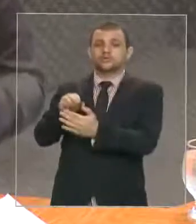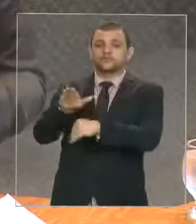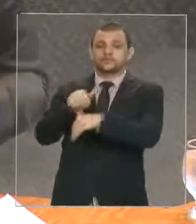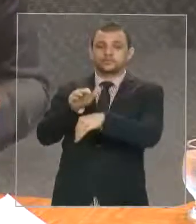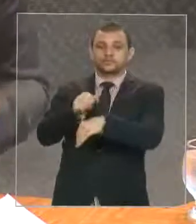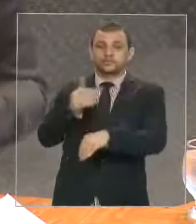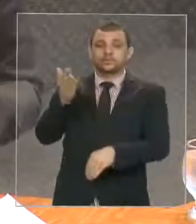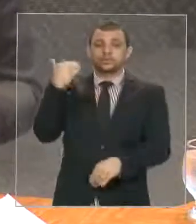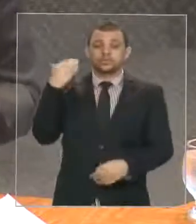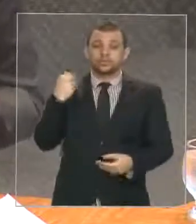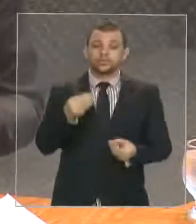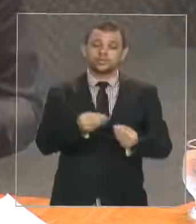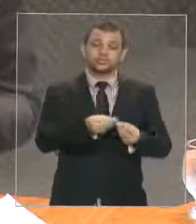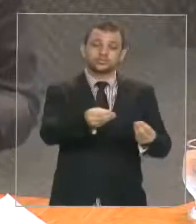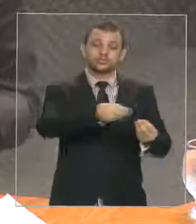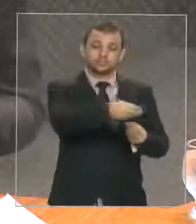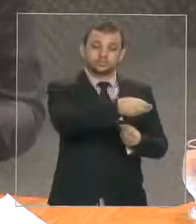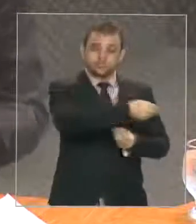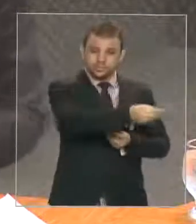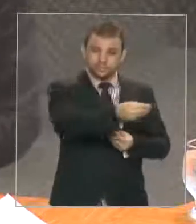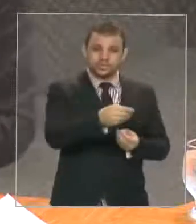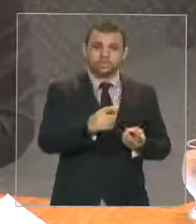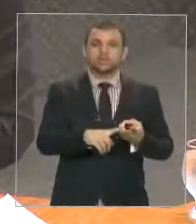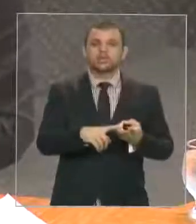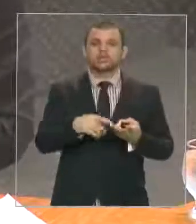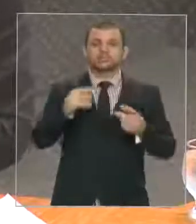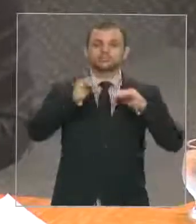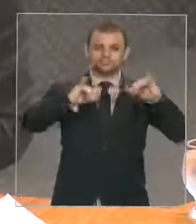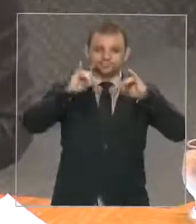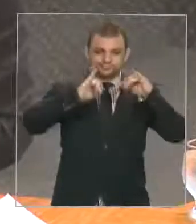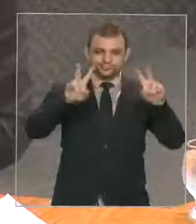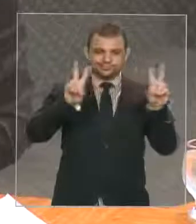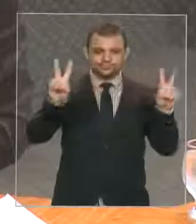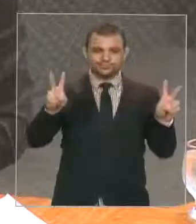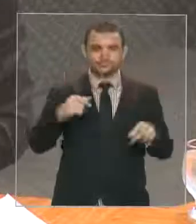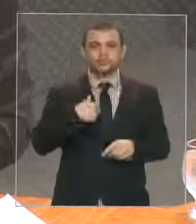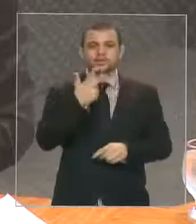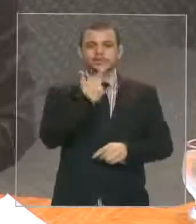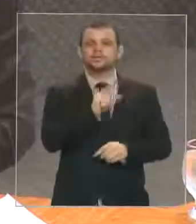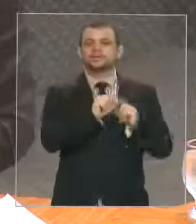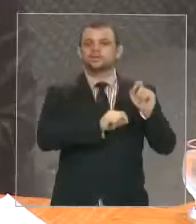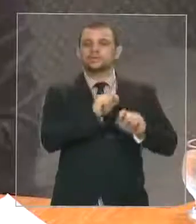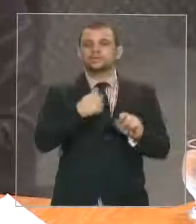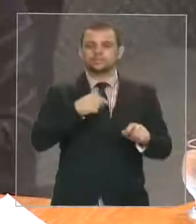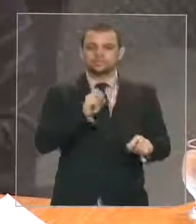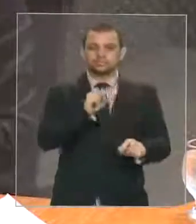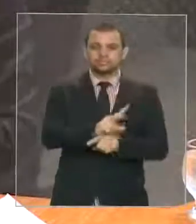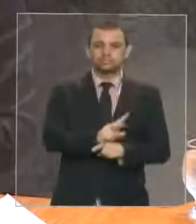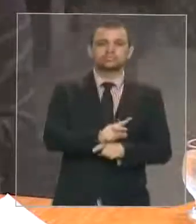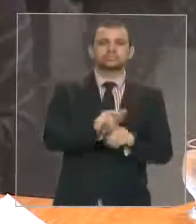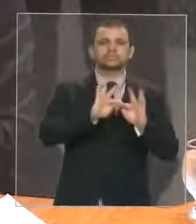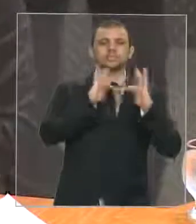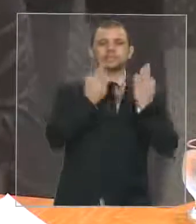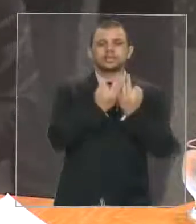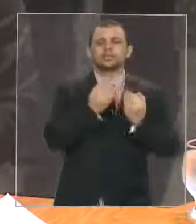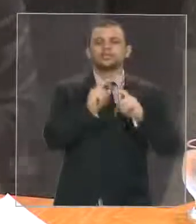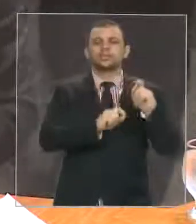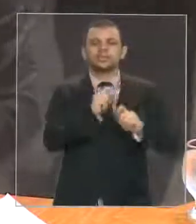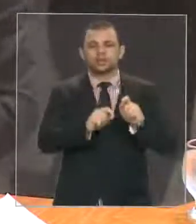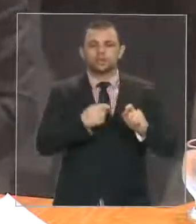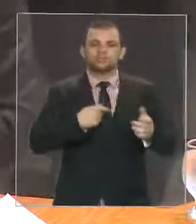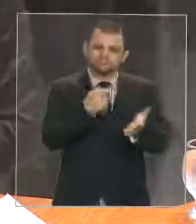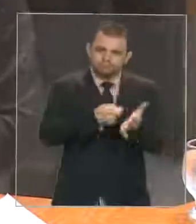feiras, universidades, sinais, retornos, nós dissemos que ao ocuparmos uma vaga na Assembleia, iríamos lutar pela realização de concurso